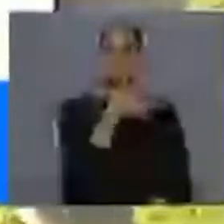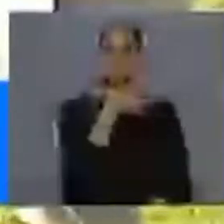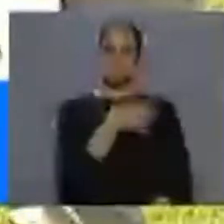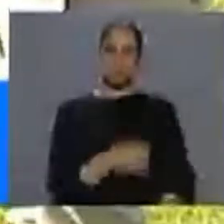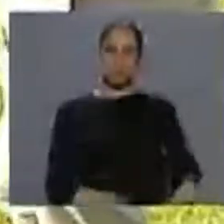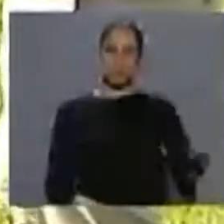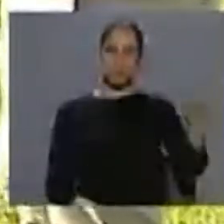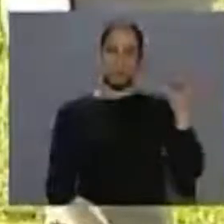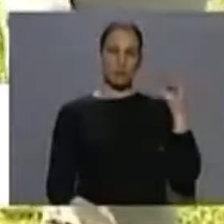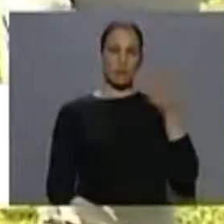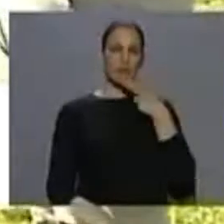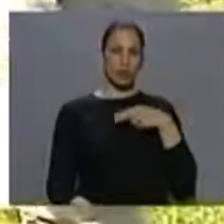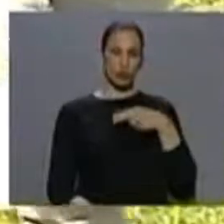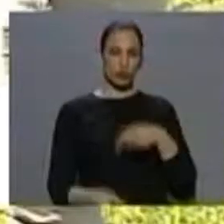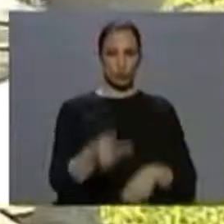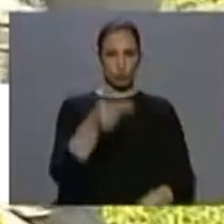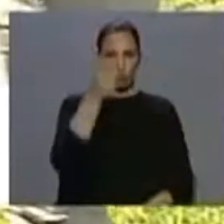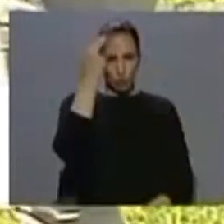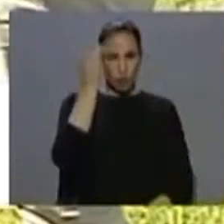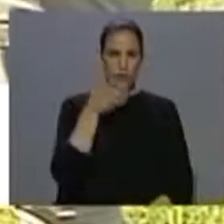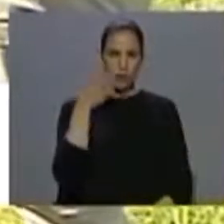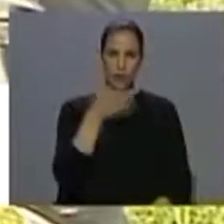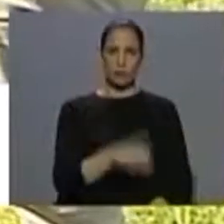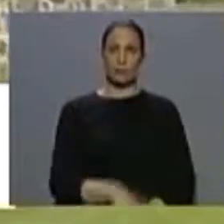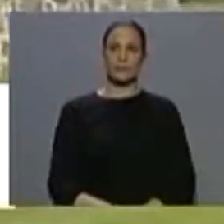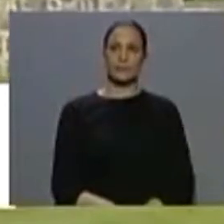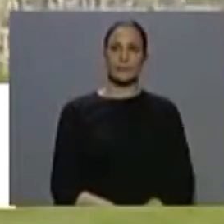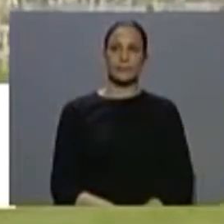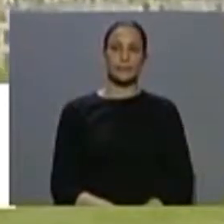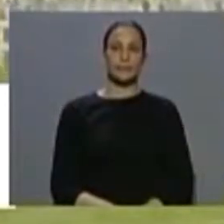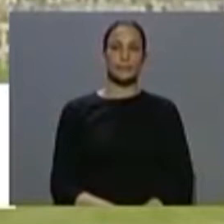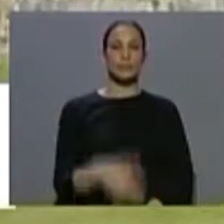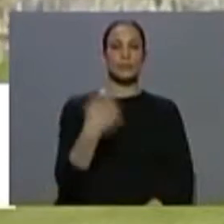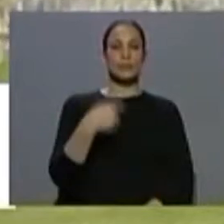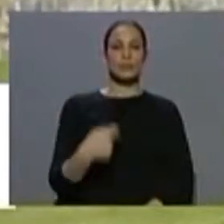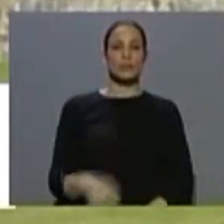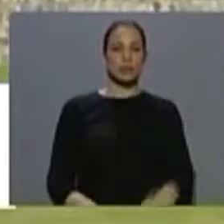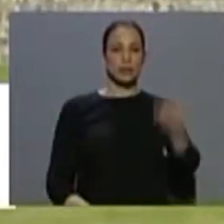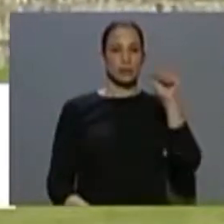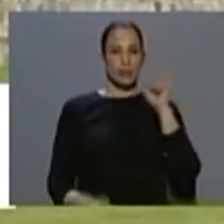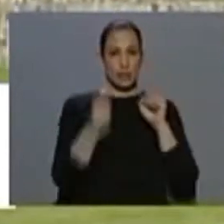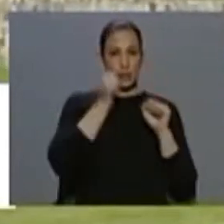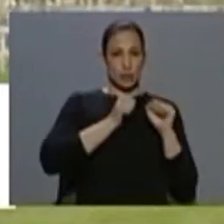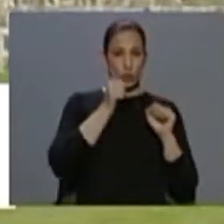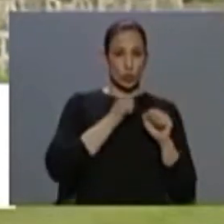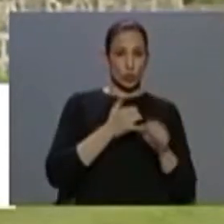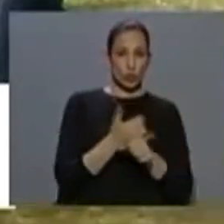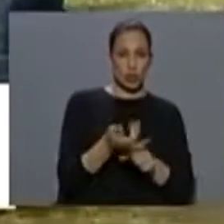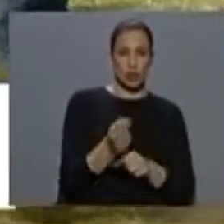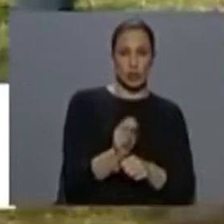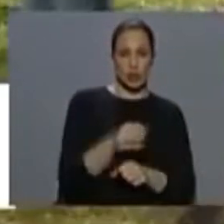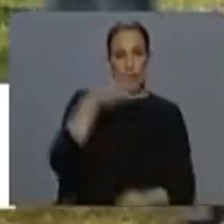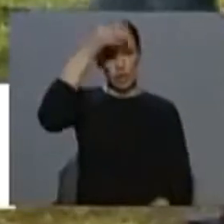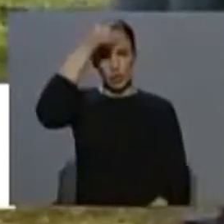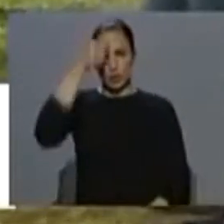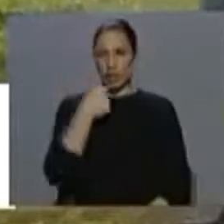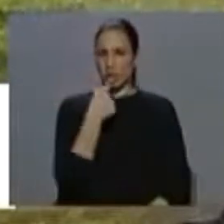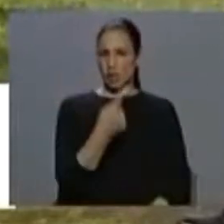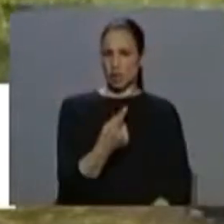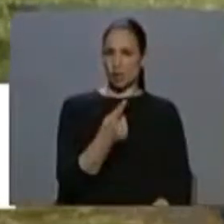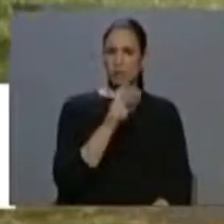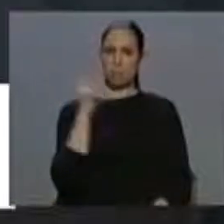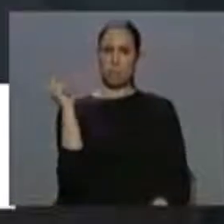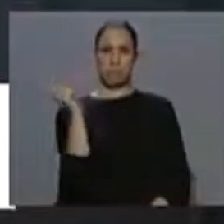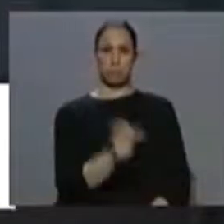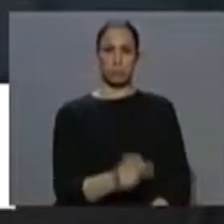Na sequência das declarações do presidente do PS Açores esta segunda-feira na Terceira, Alexandre Gaudêncio não deixou Vasco Cordeiro sem